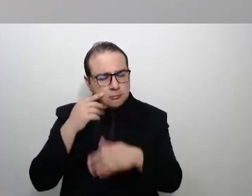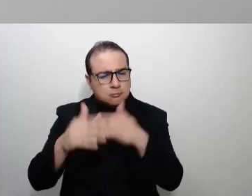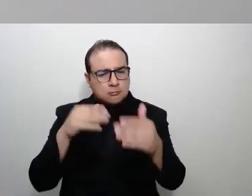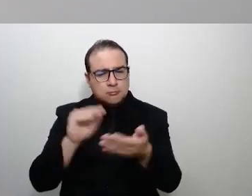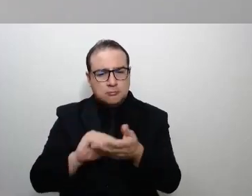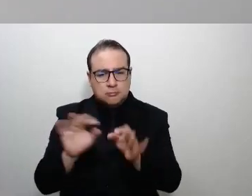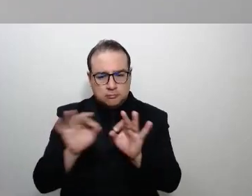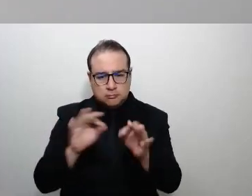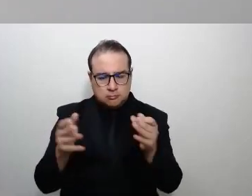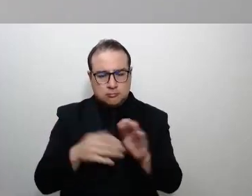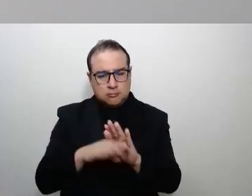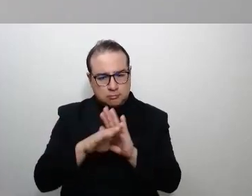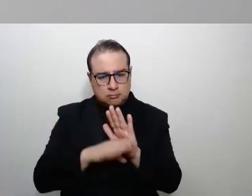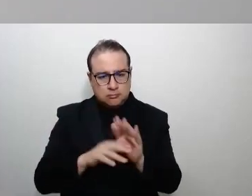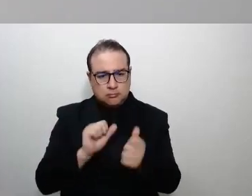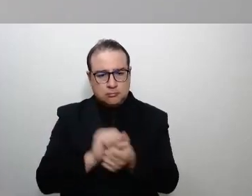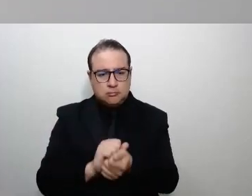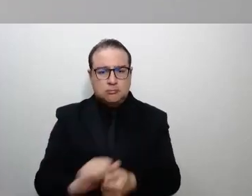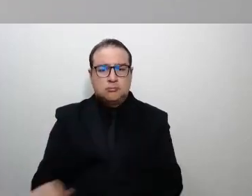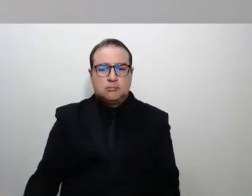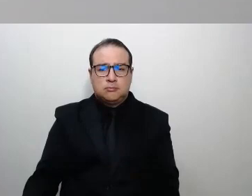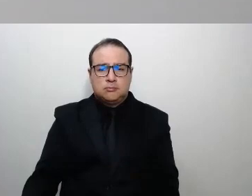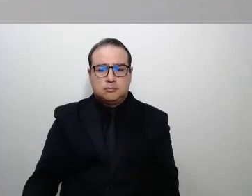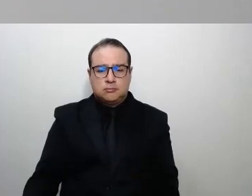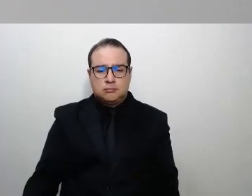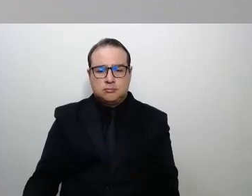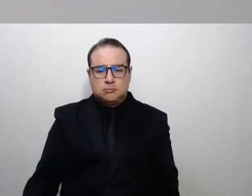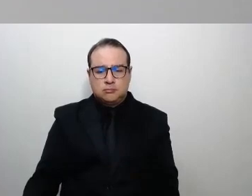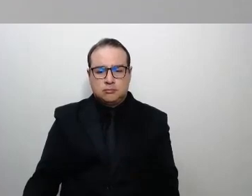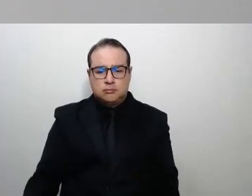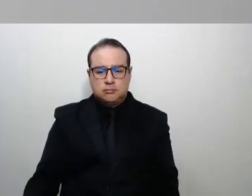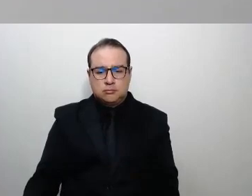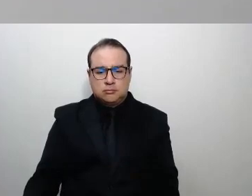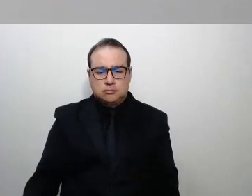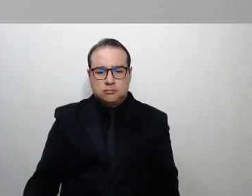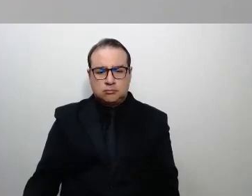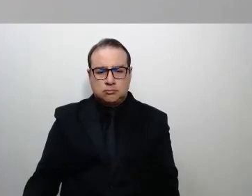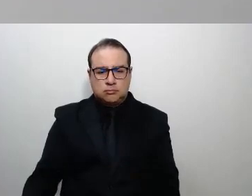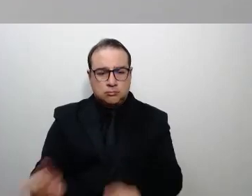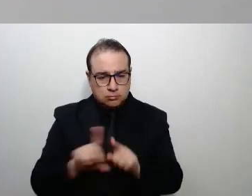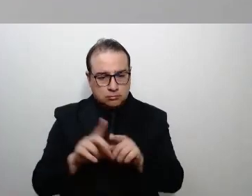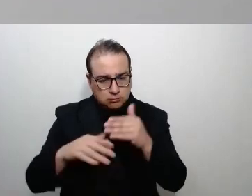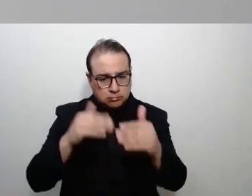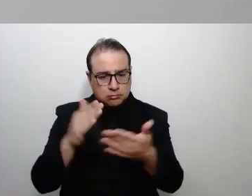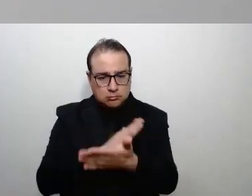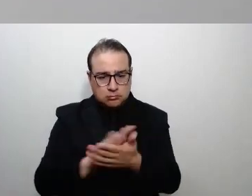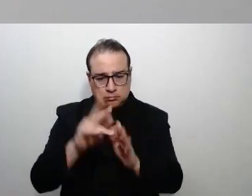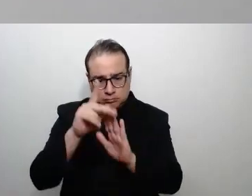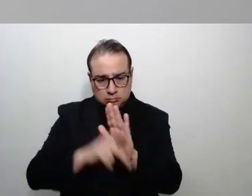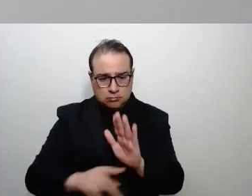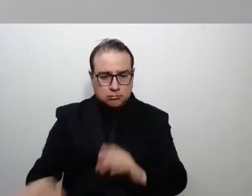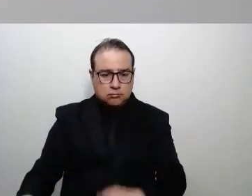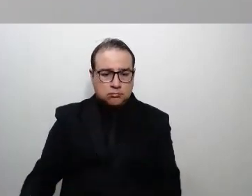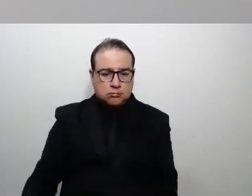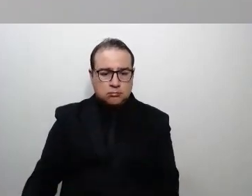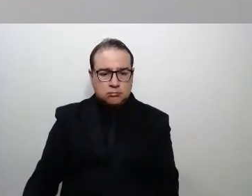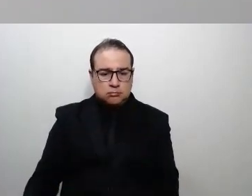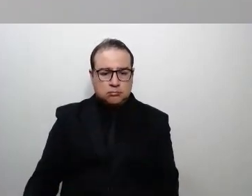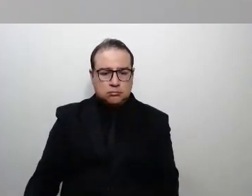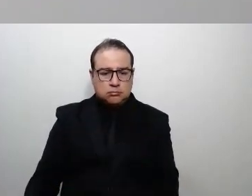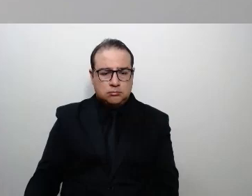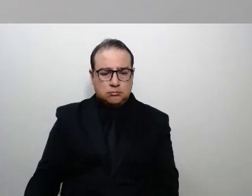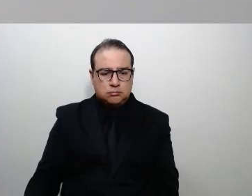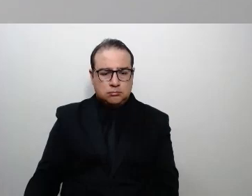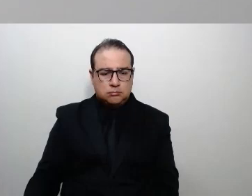os nossos processos disciplinares para também desenvolvermos alguns projetos um projeto bem